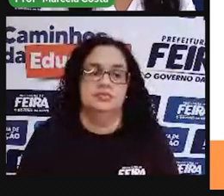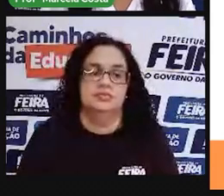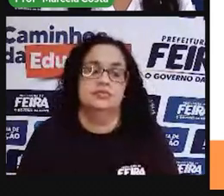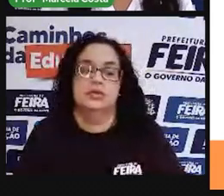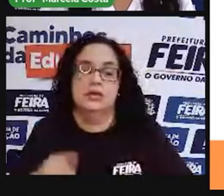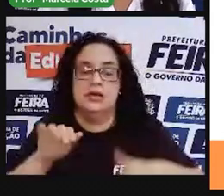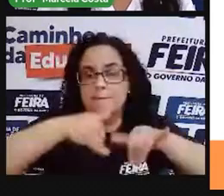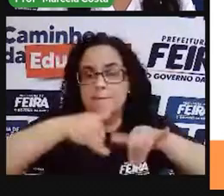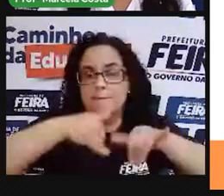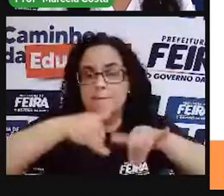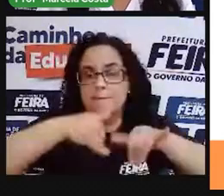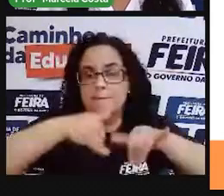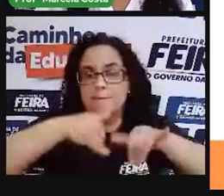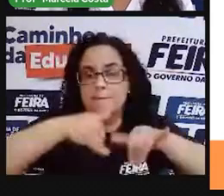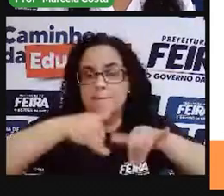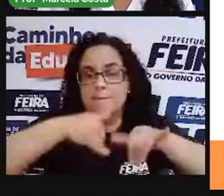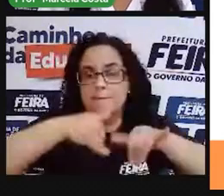produto ou